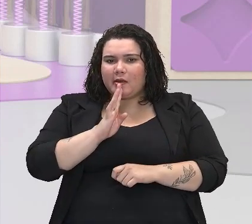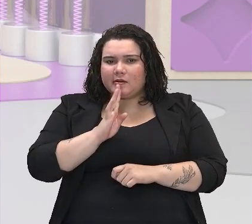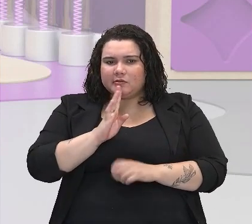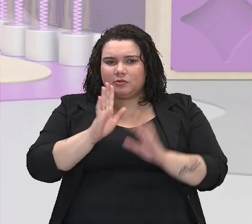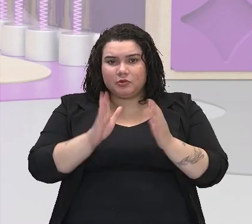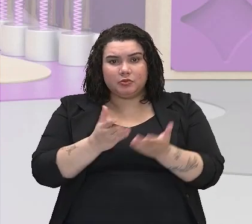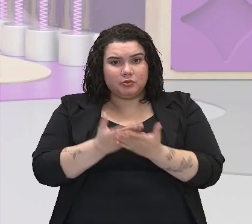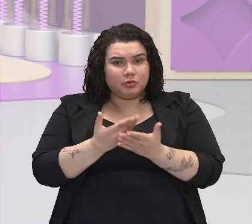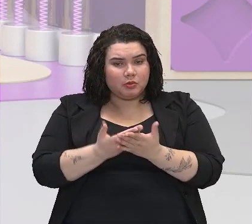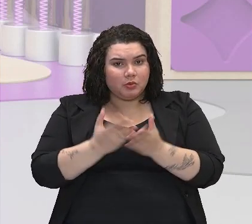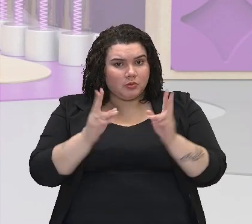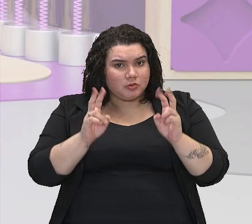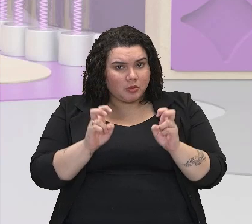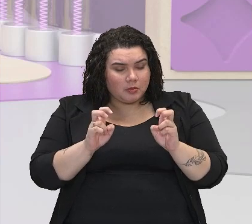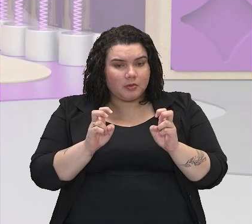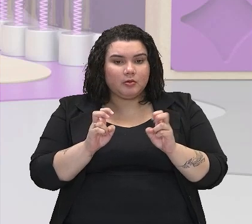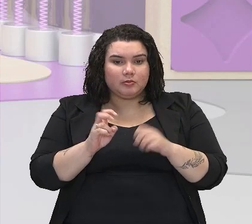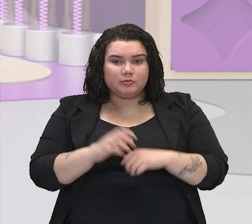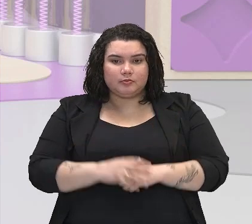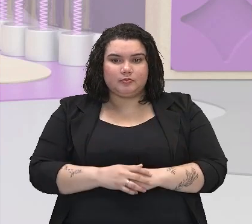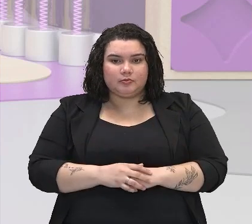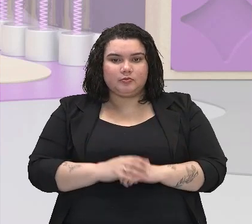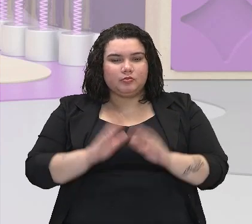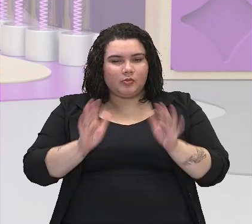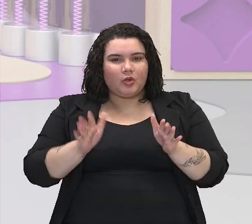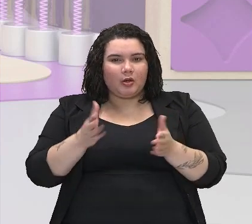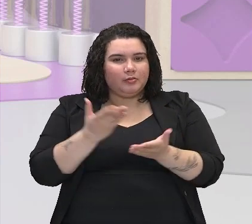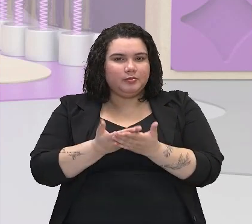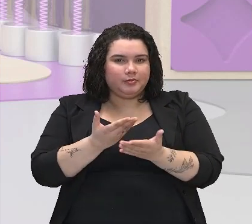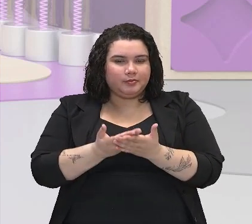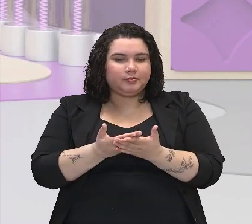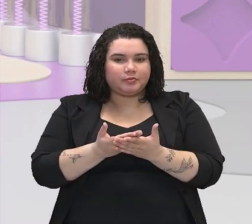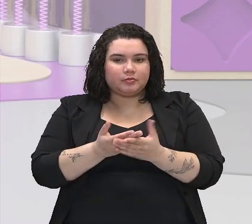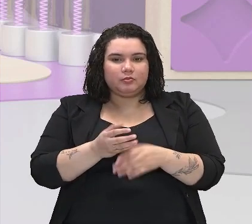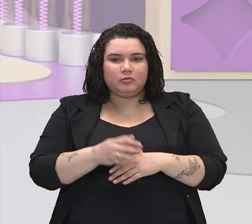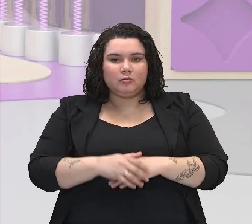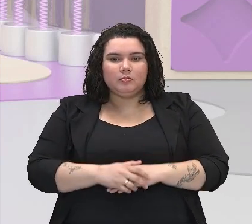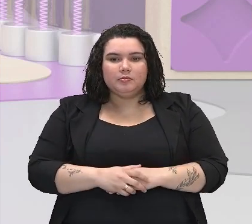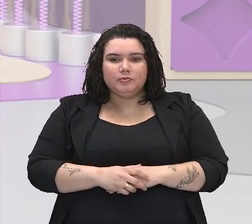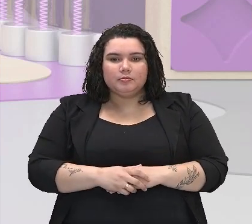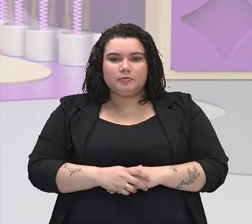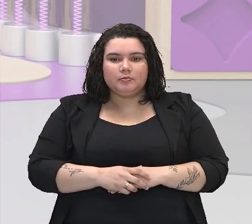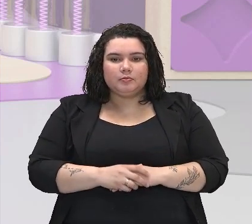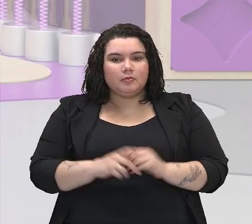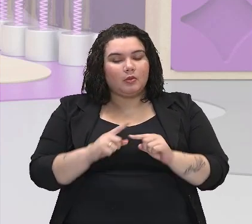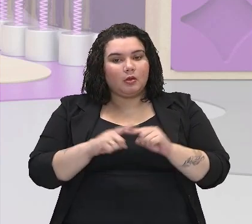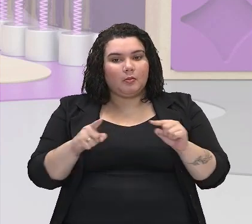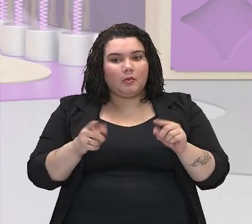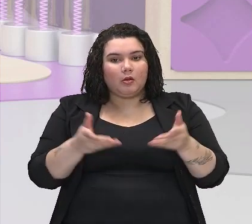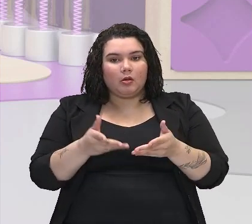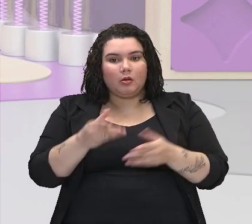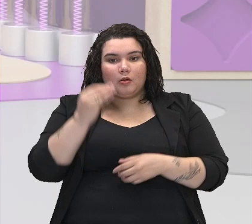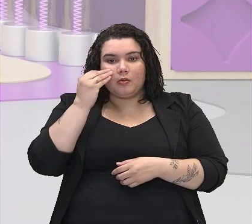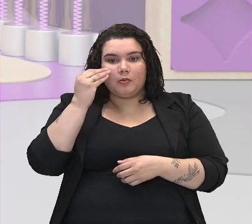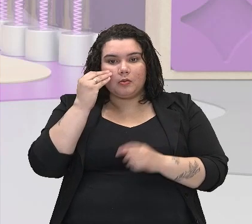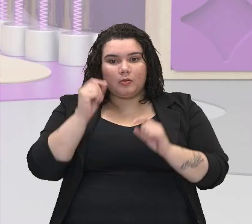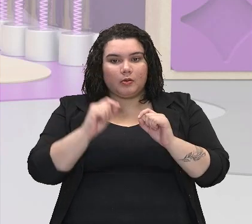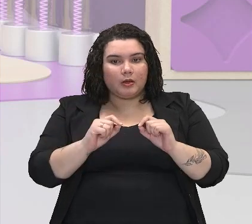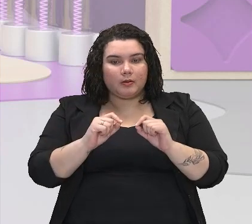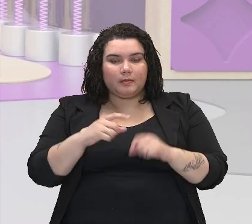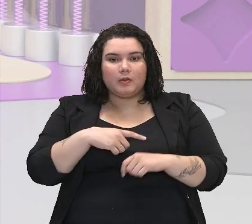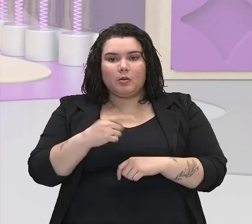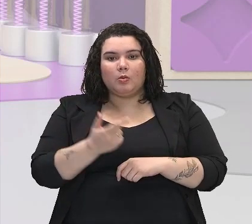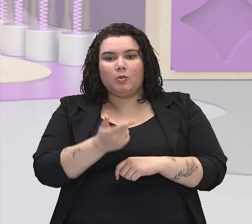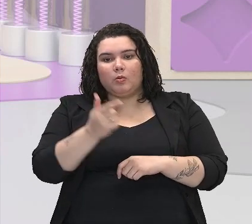sobre isso? Já estudaram, né? Já estão aí. Mas agora nós veremos